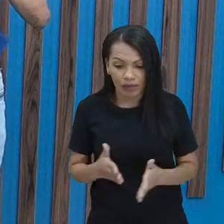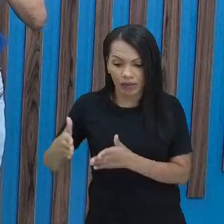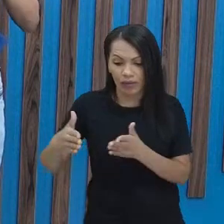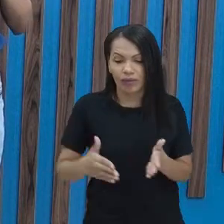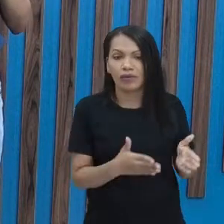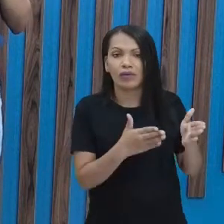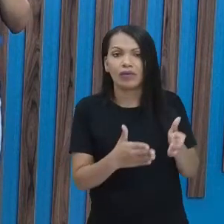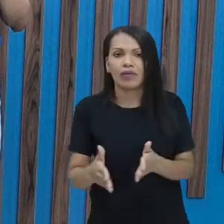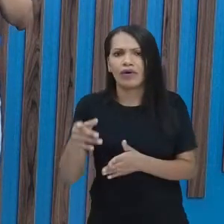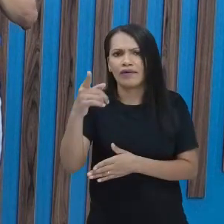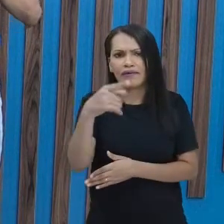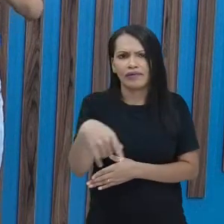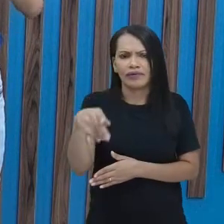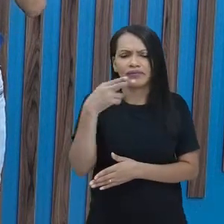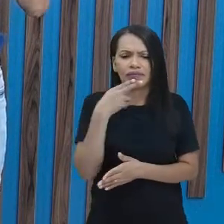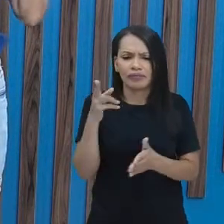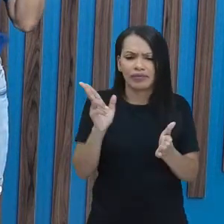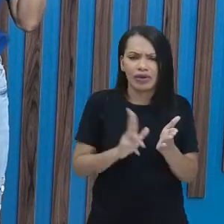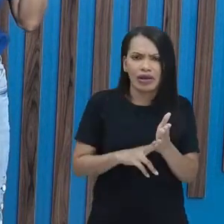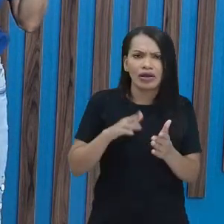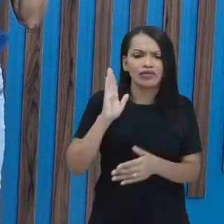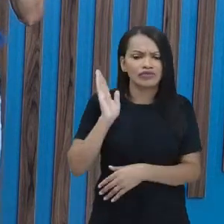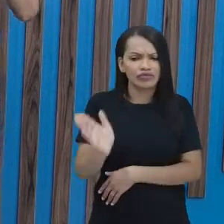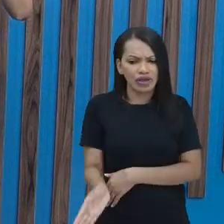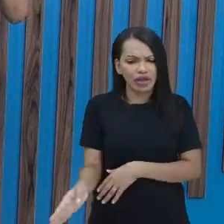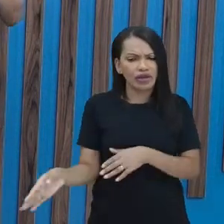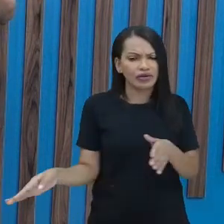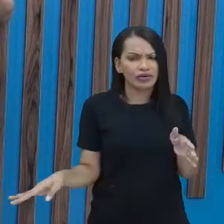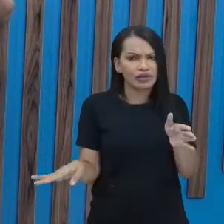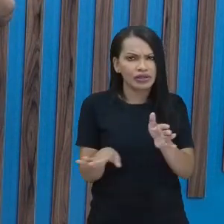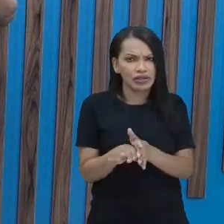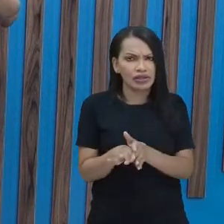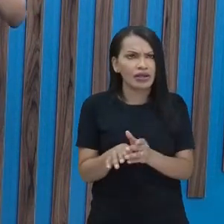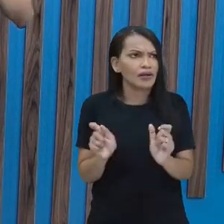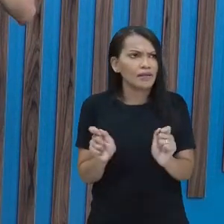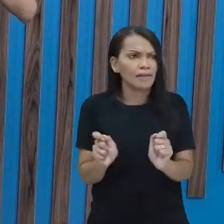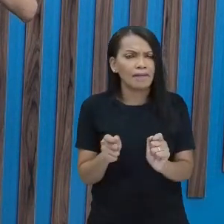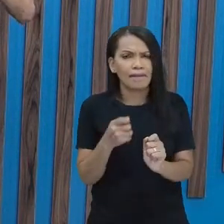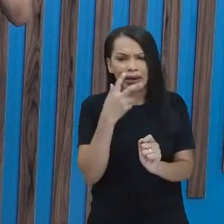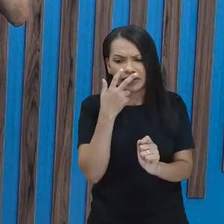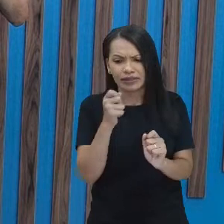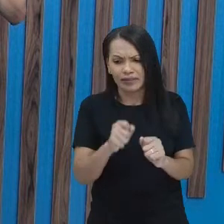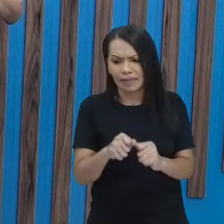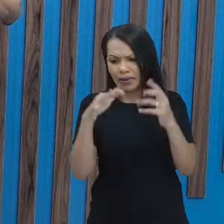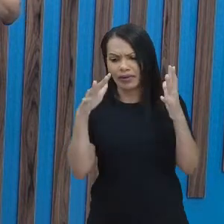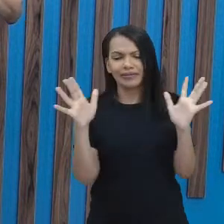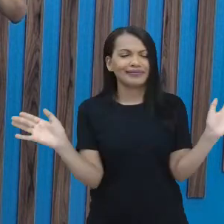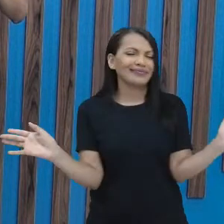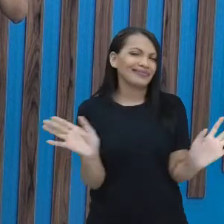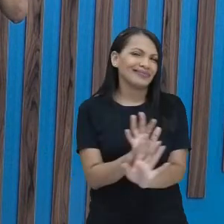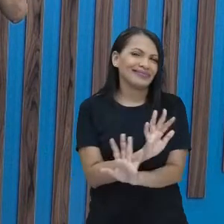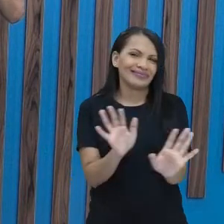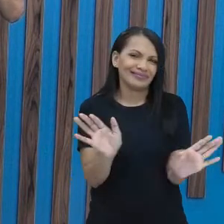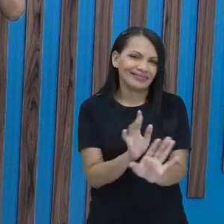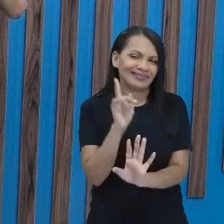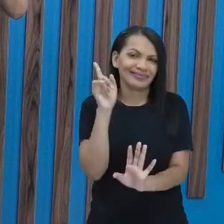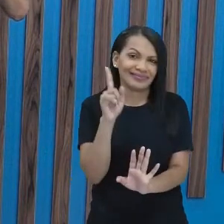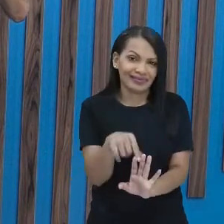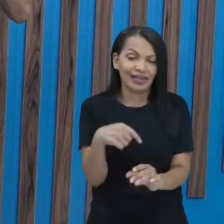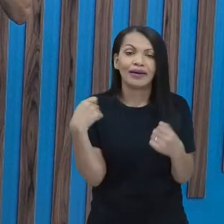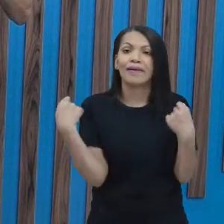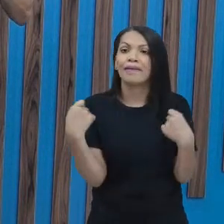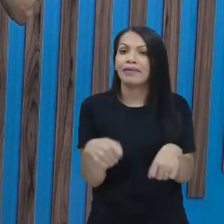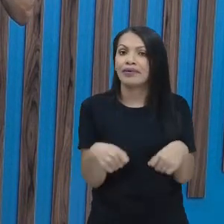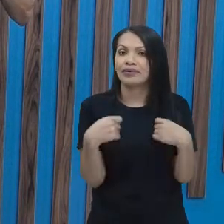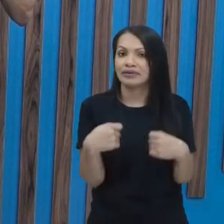você escreve a carta e acha que ela já vai chegar no passo de mágica, é enganado. Você precisa